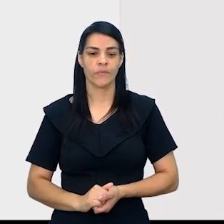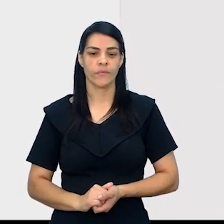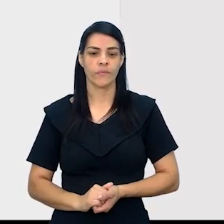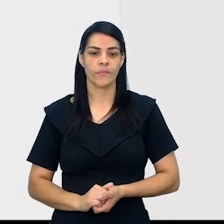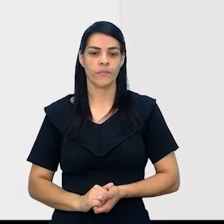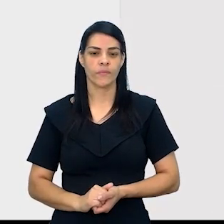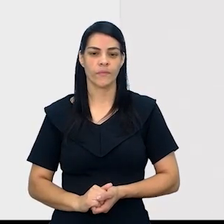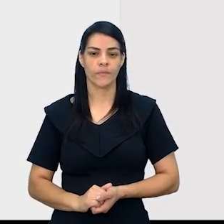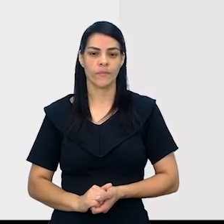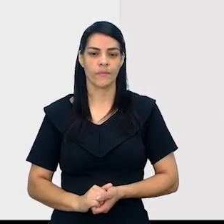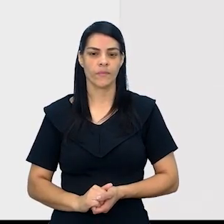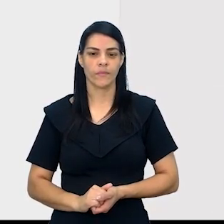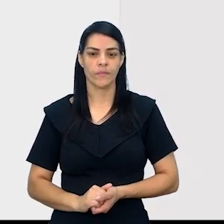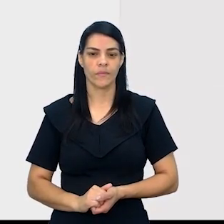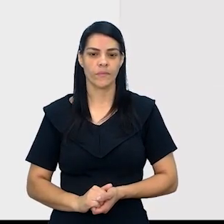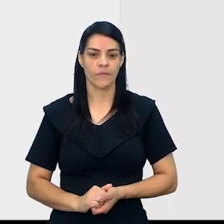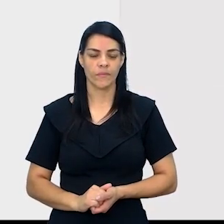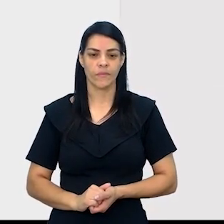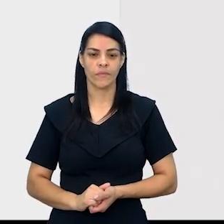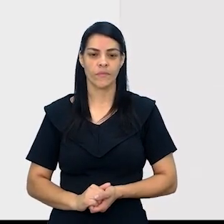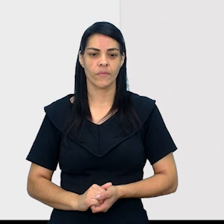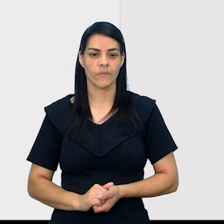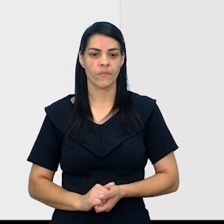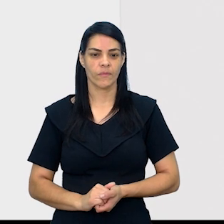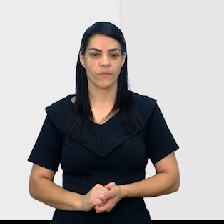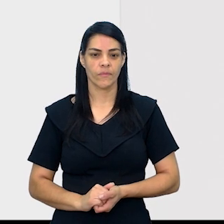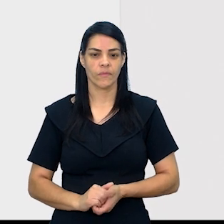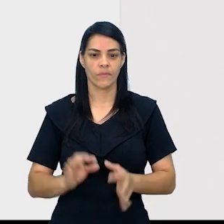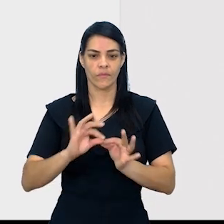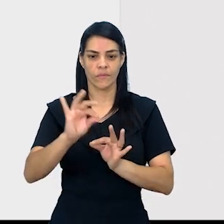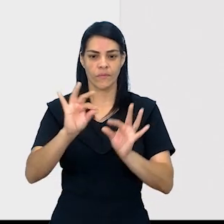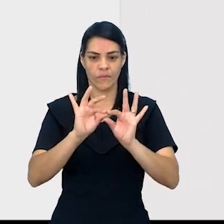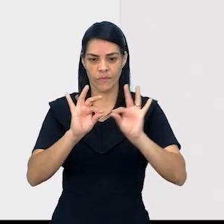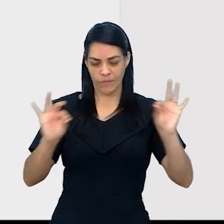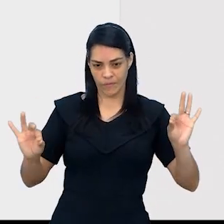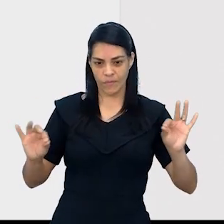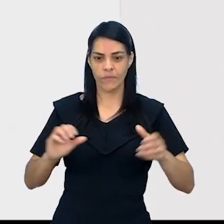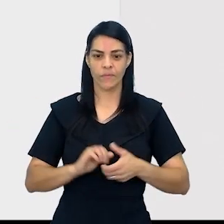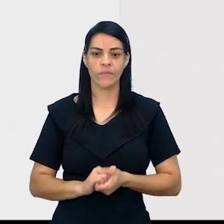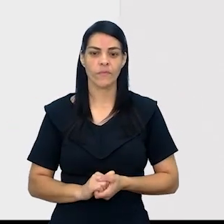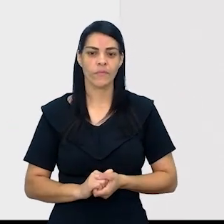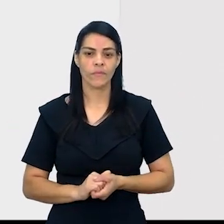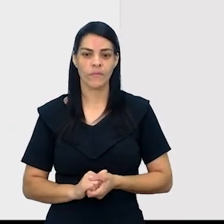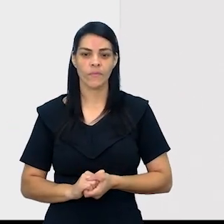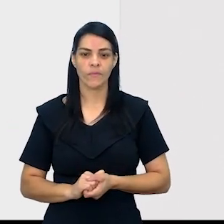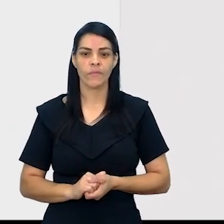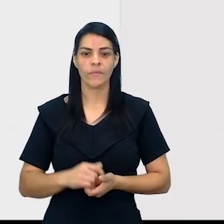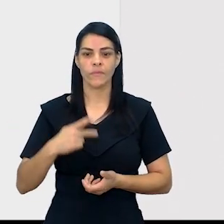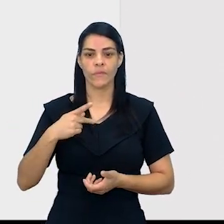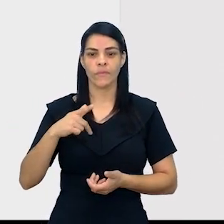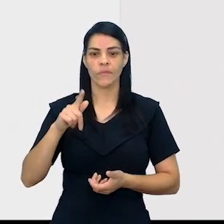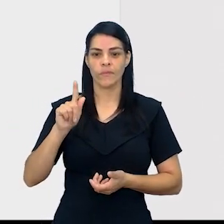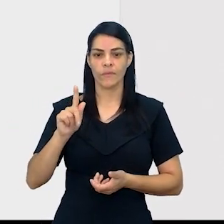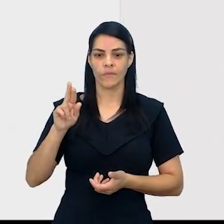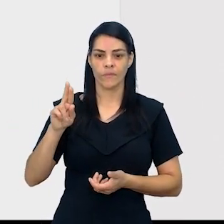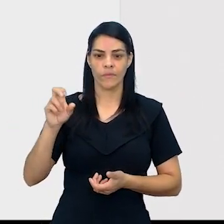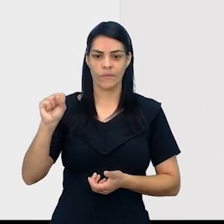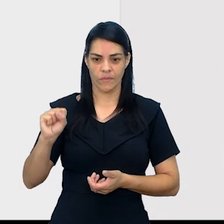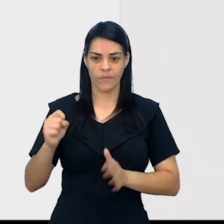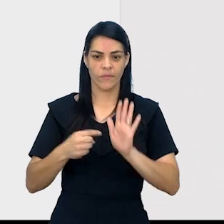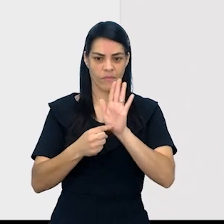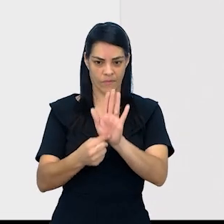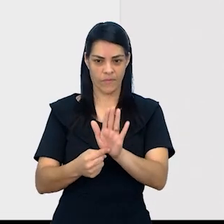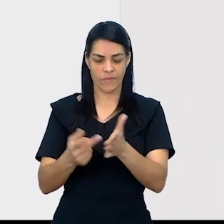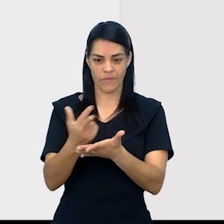baixou e exatamente considere as medidas dos lados do trapézio pqrs apresentadas